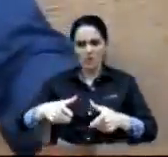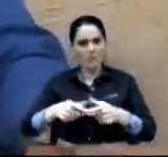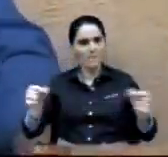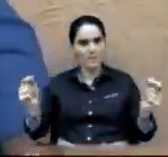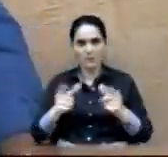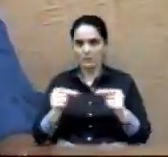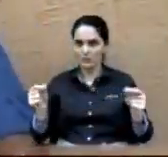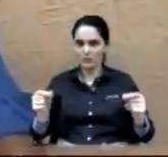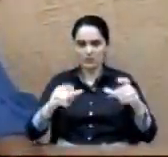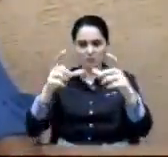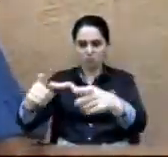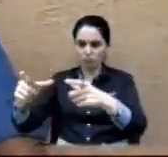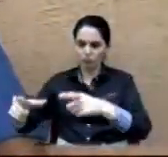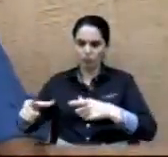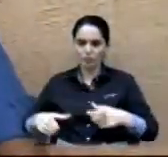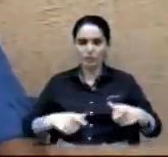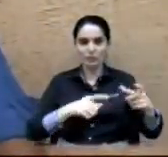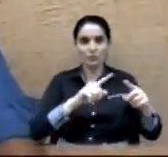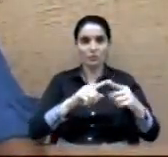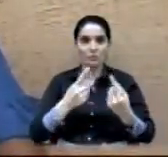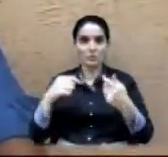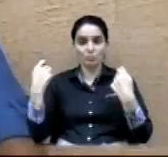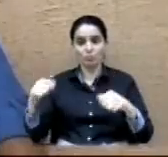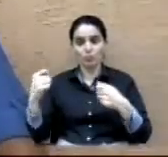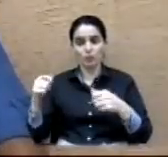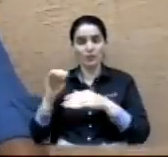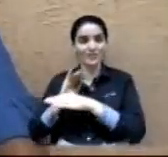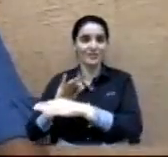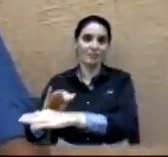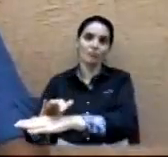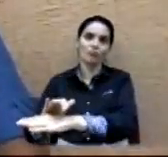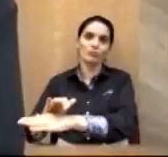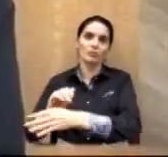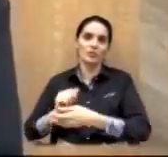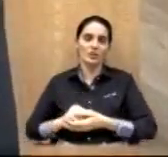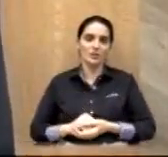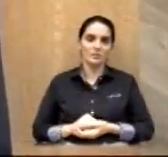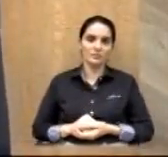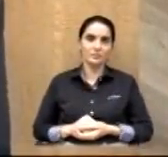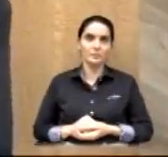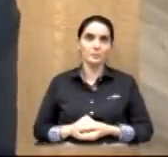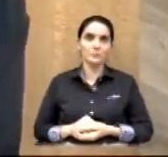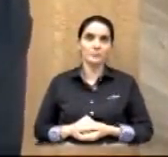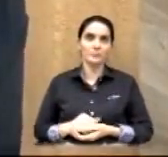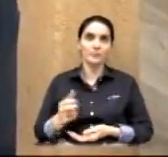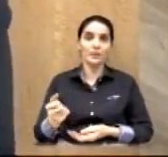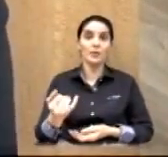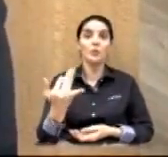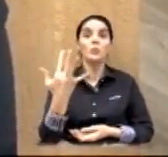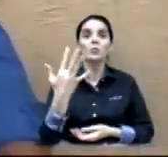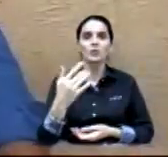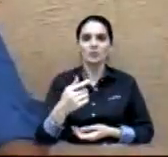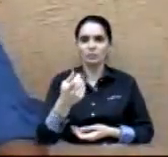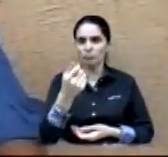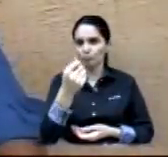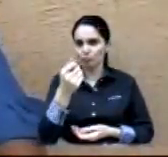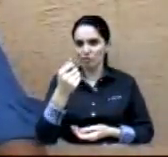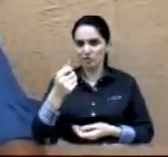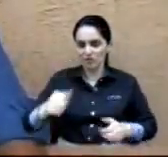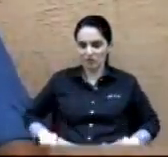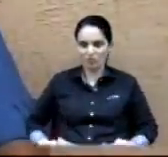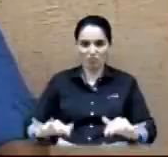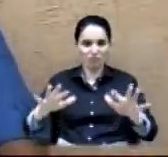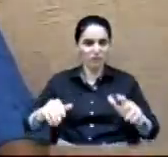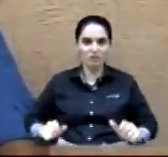região, mas para isso precisamos de ajuda, né? Enquanto tanto dinheiro são jogado fora aí,